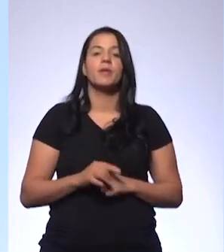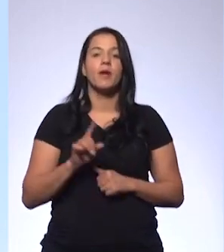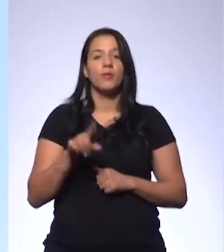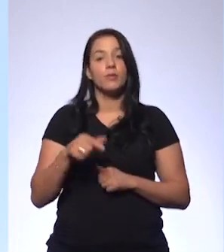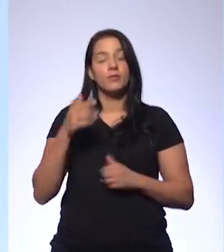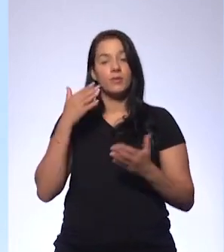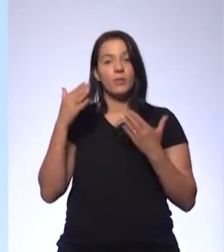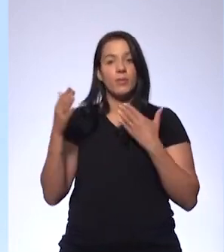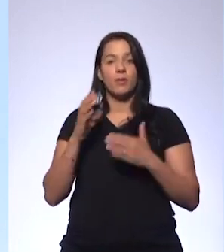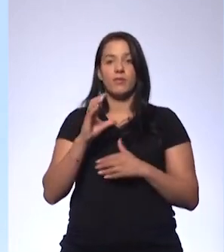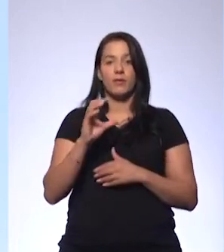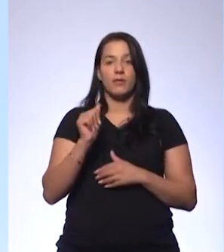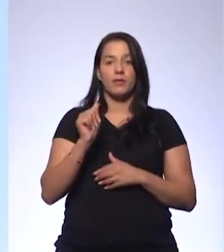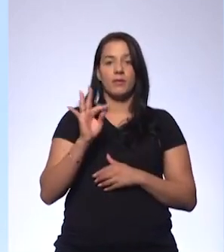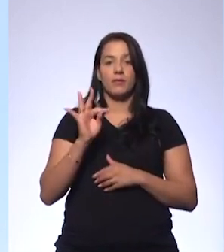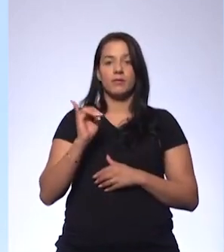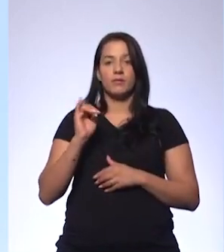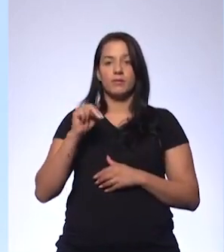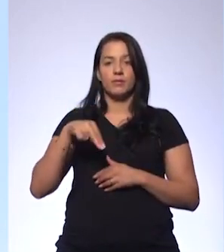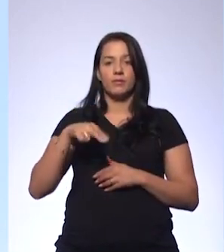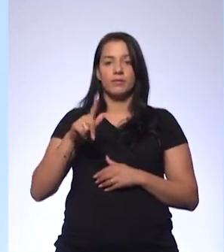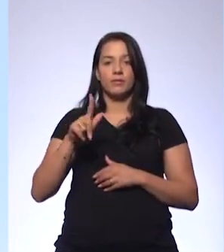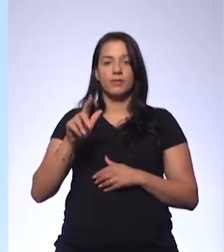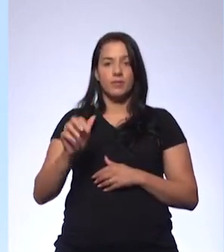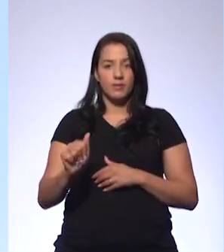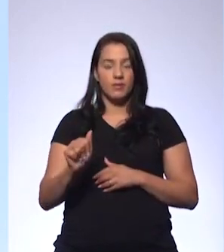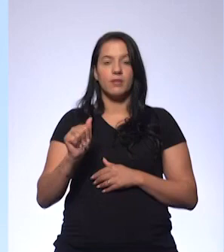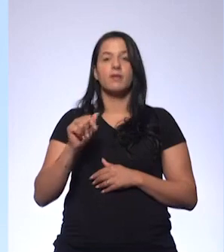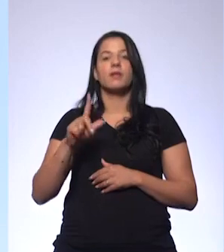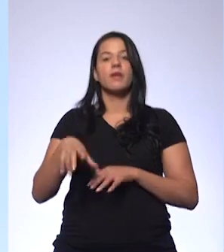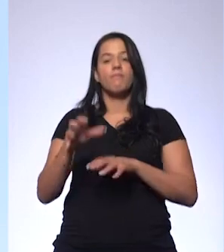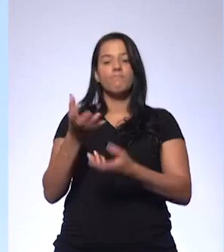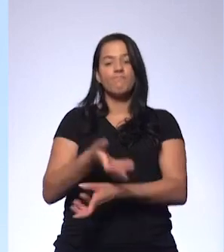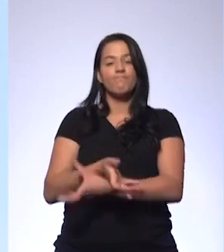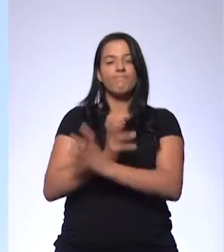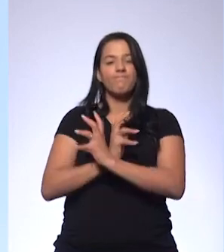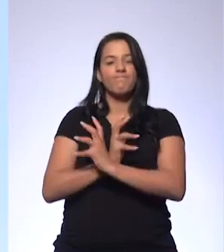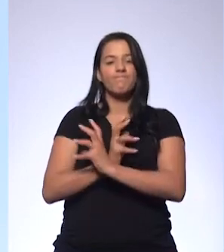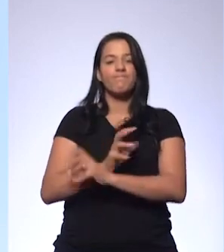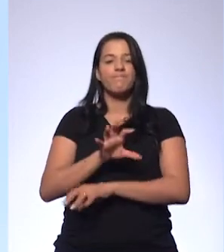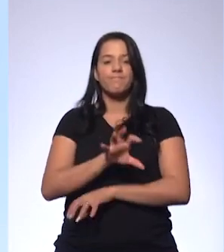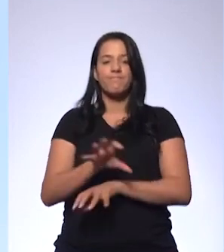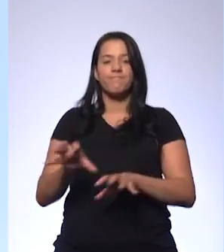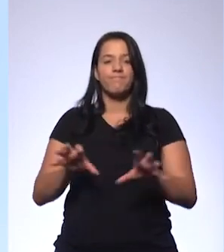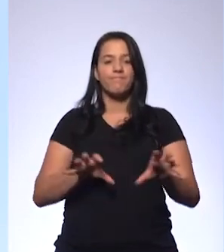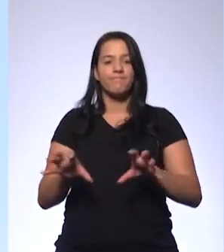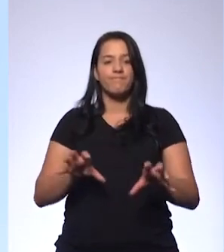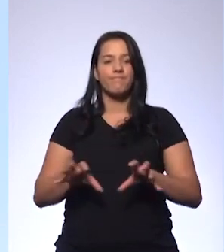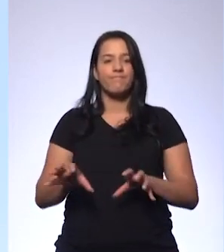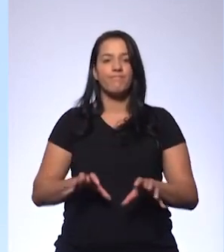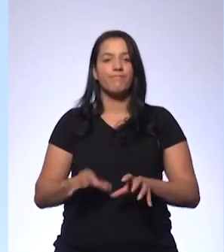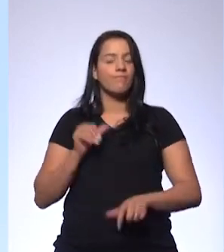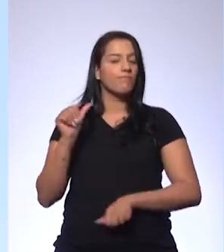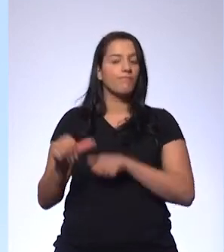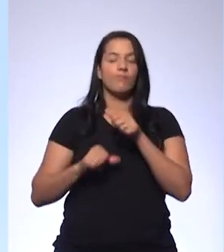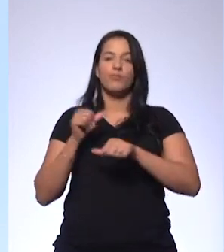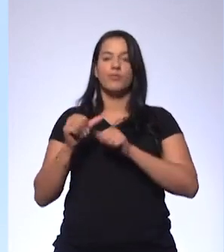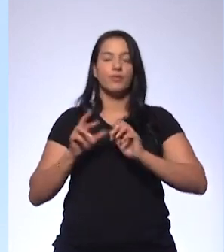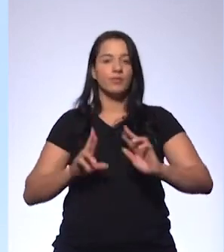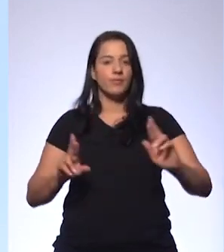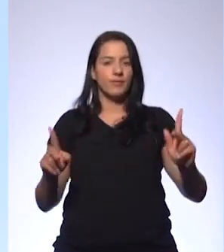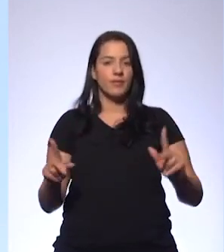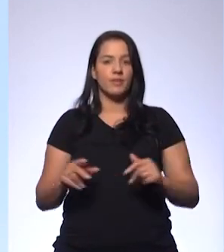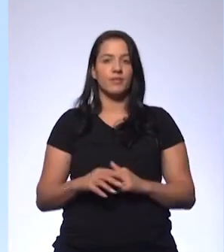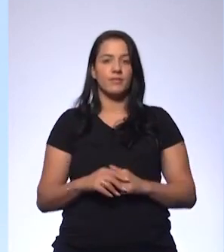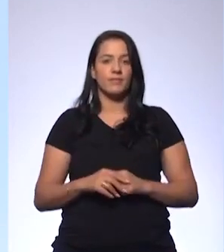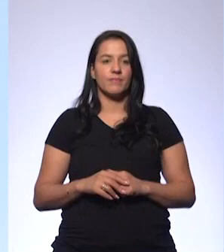exemplo, a Caatinga, que ali está num clima, né, muito seco, a gente percebe que muda completamente, né? Então,